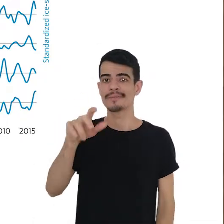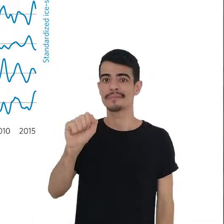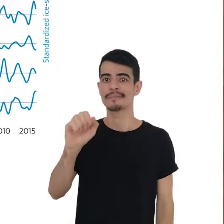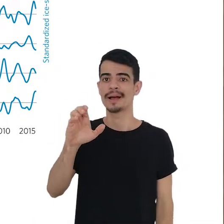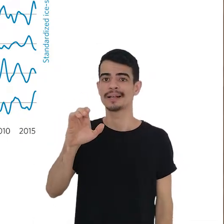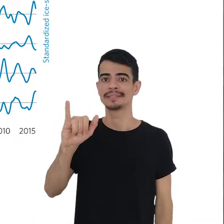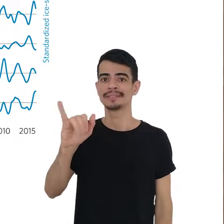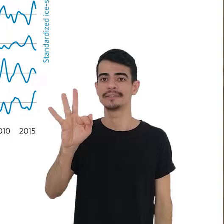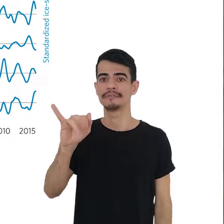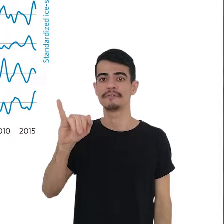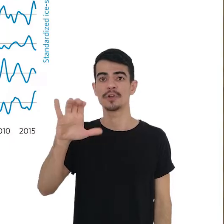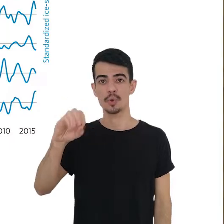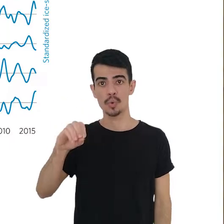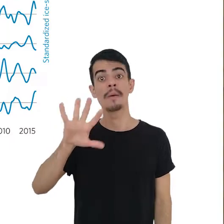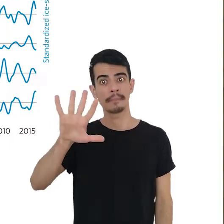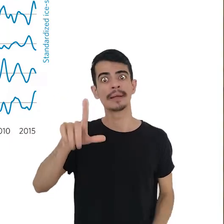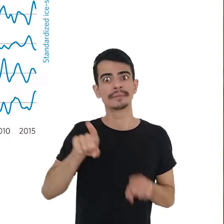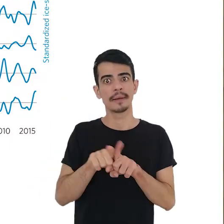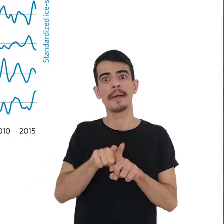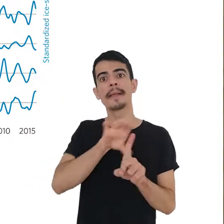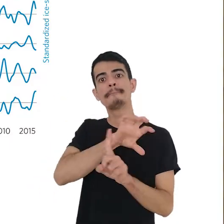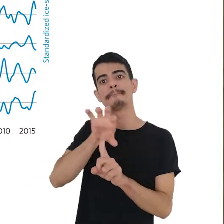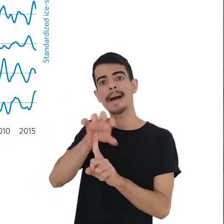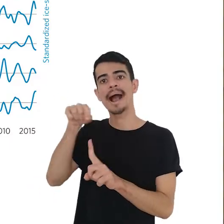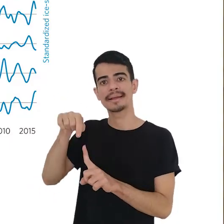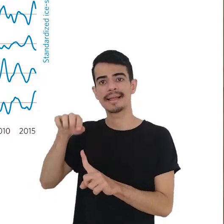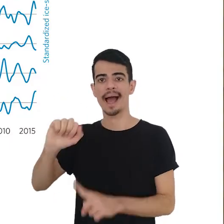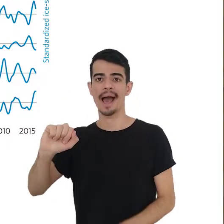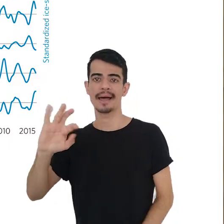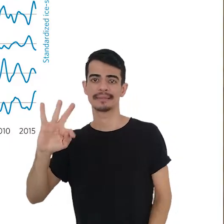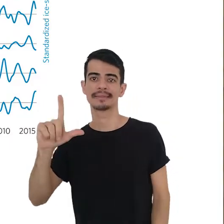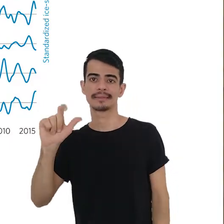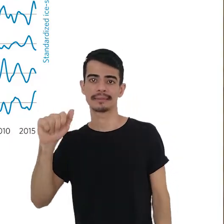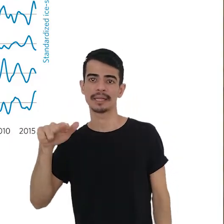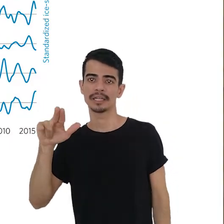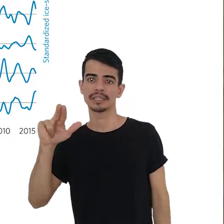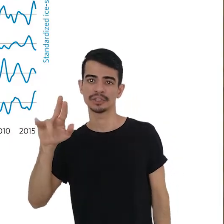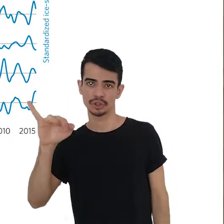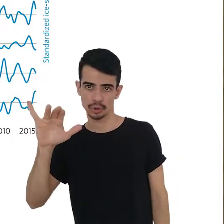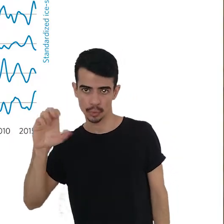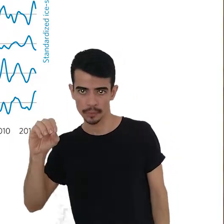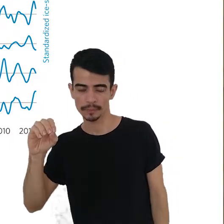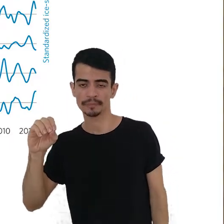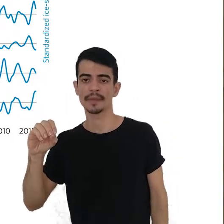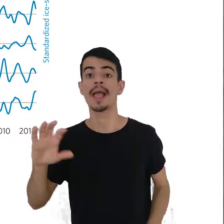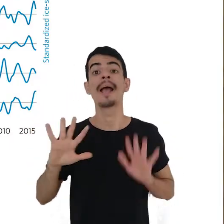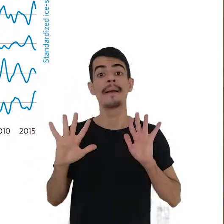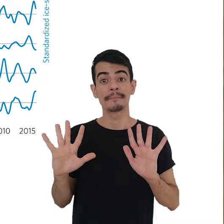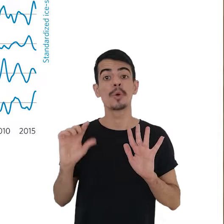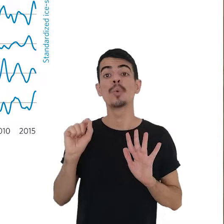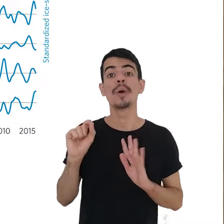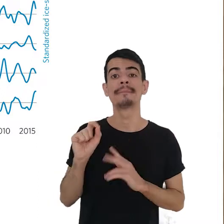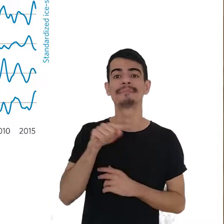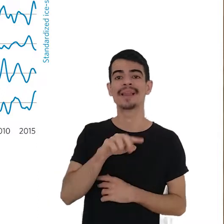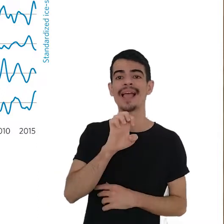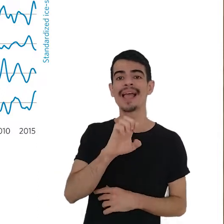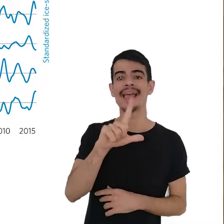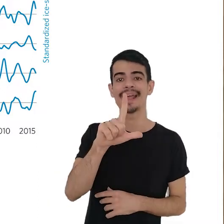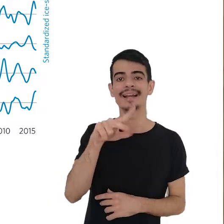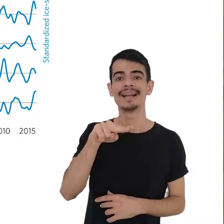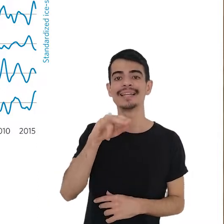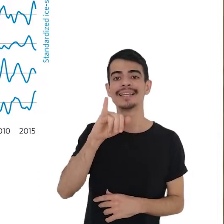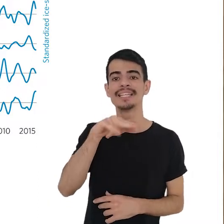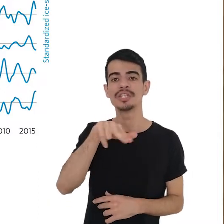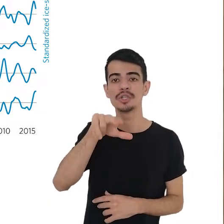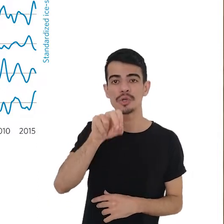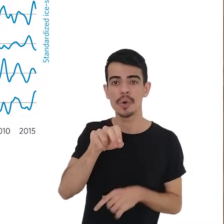um grande impacto aqui no setor atlântico, eu observo que o El Niño e a La Nina são